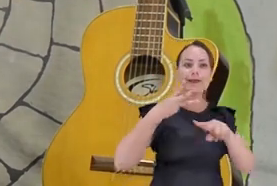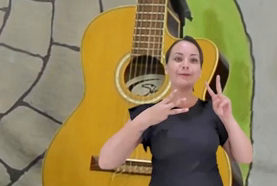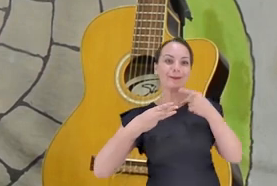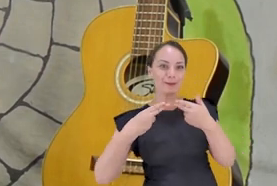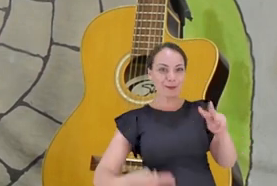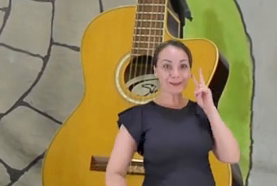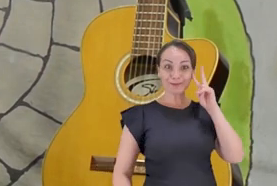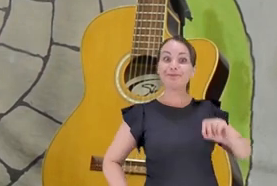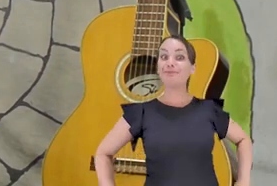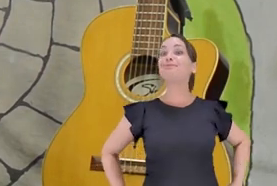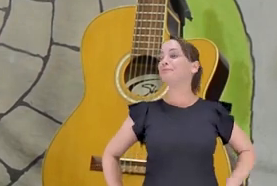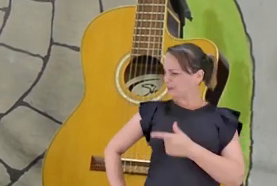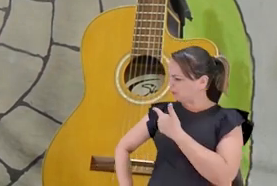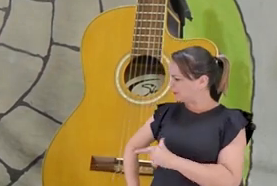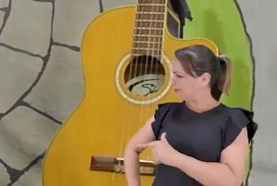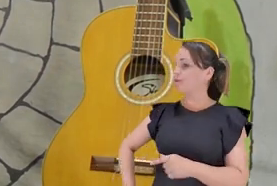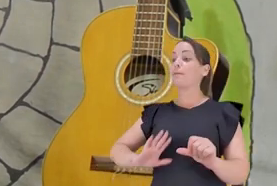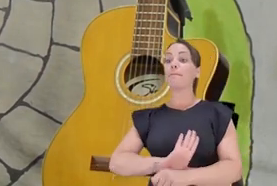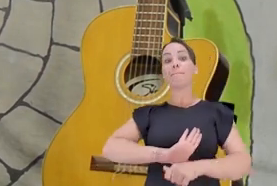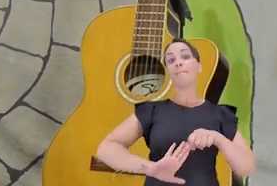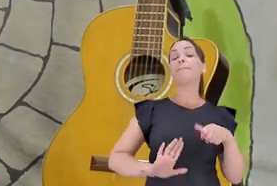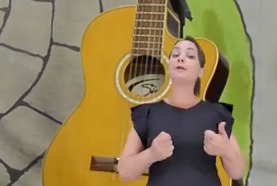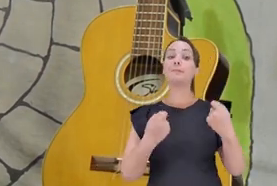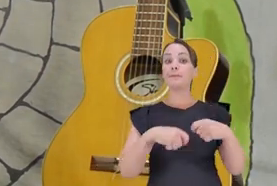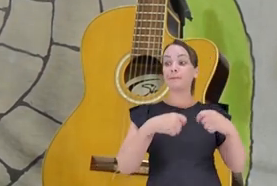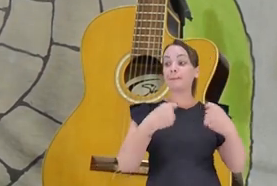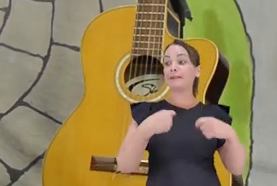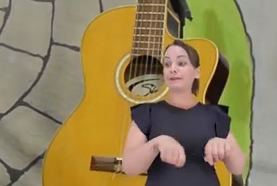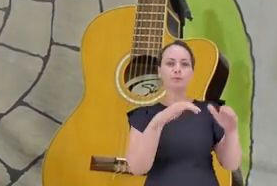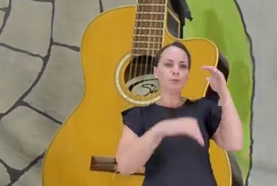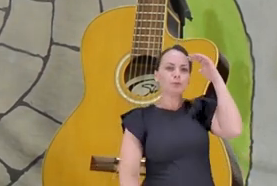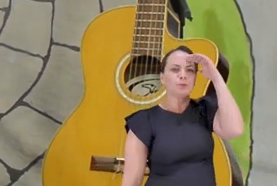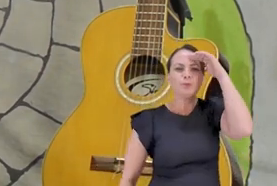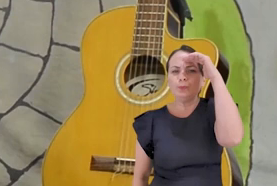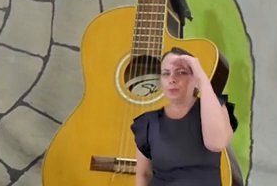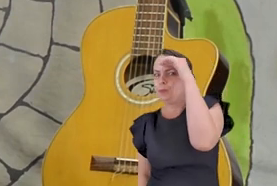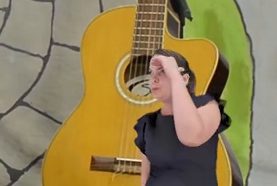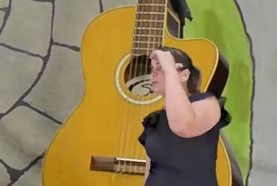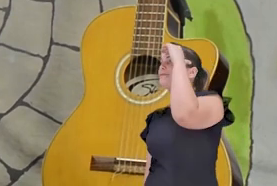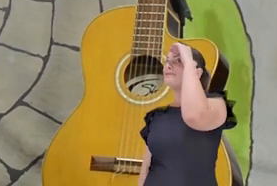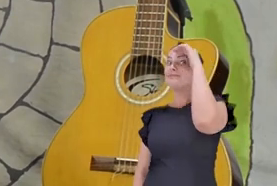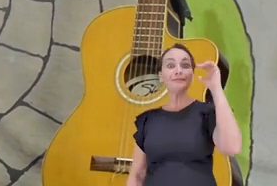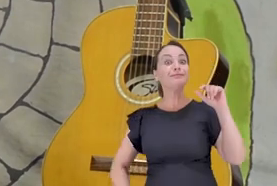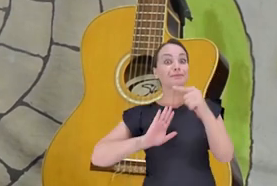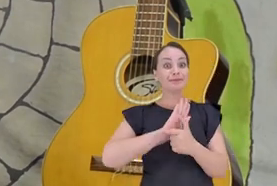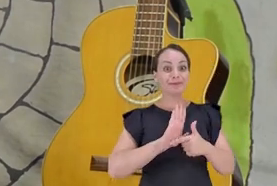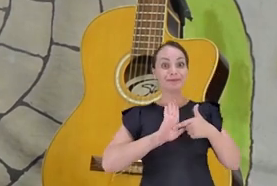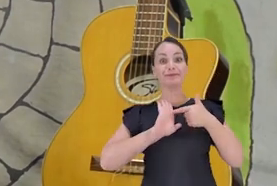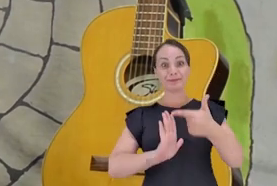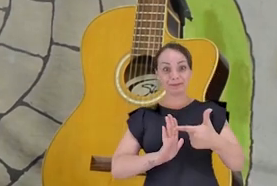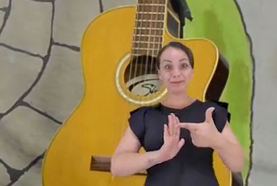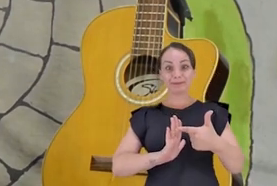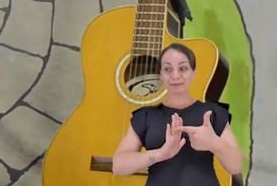de novo três coisas. Primeiro tem que olhar. Olhar? Olhei. Segundo,